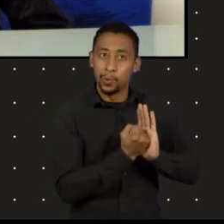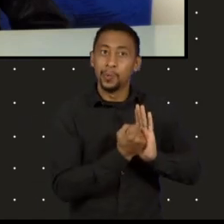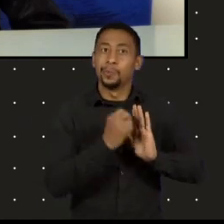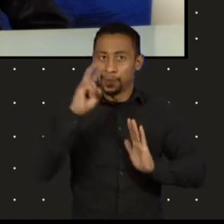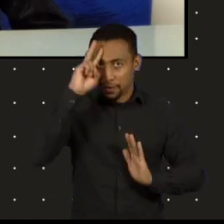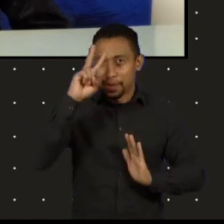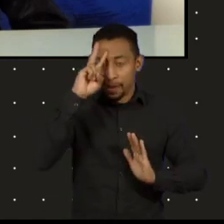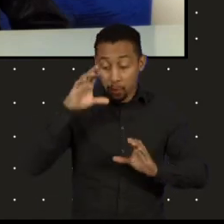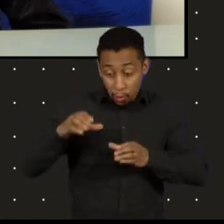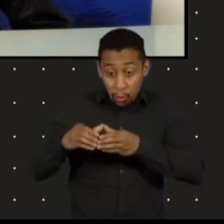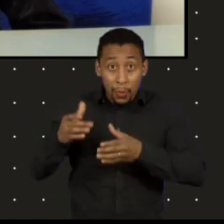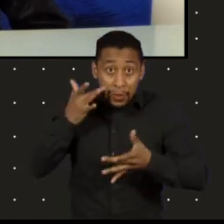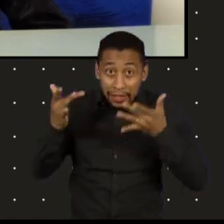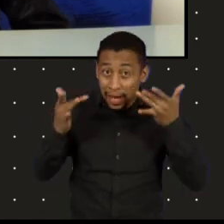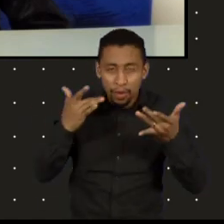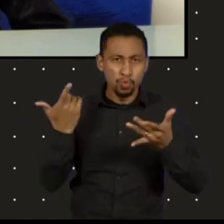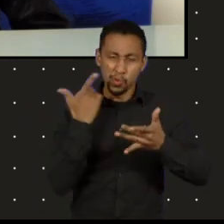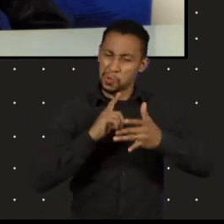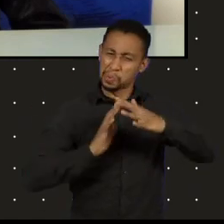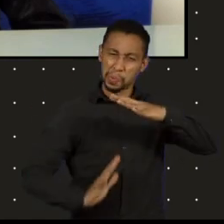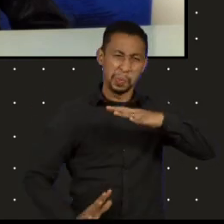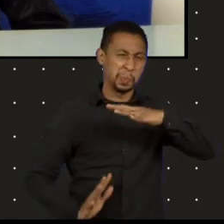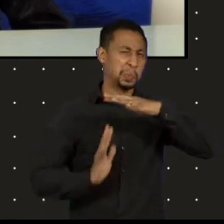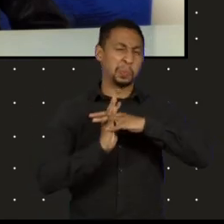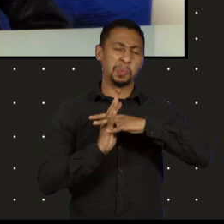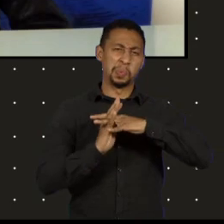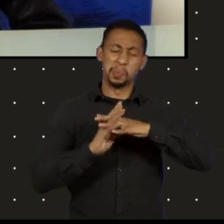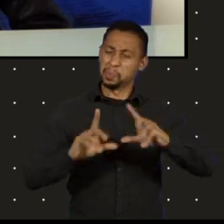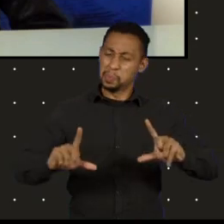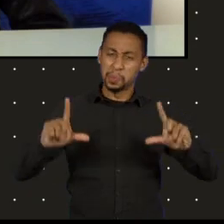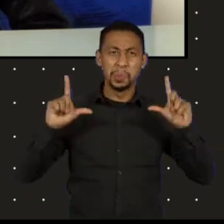Seca chegou num patamar